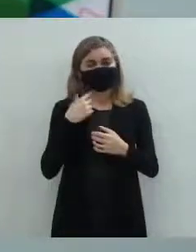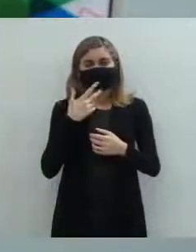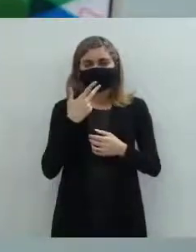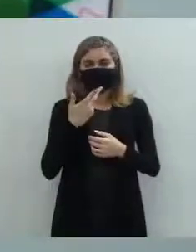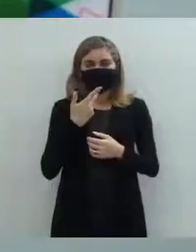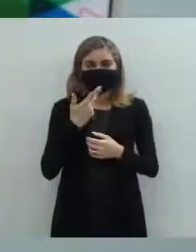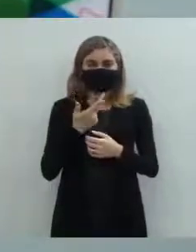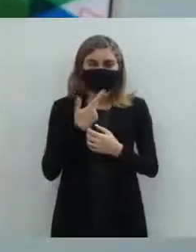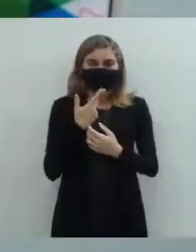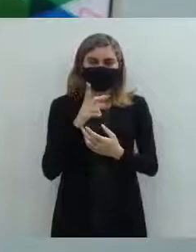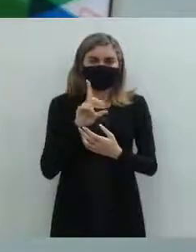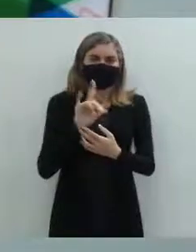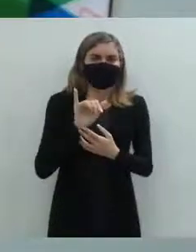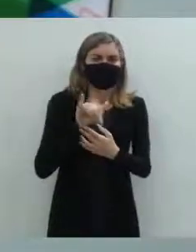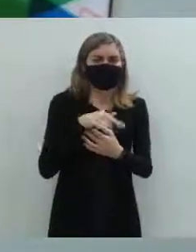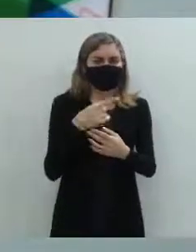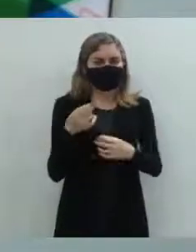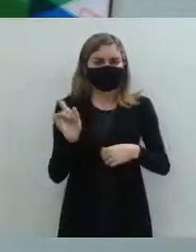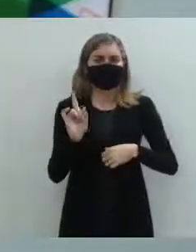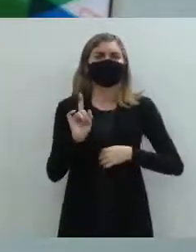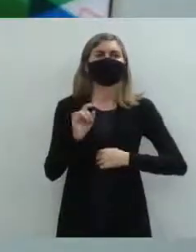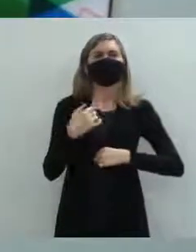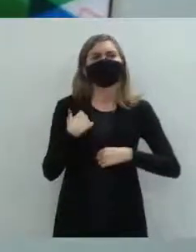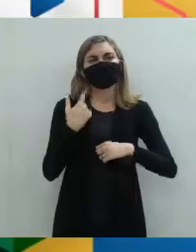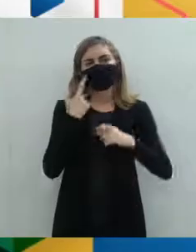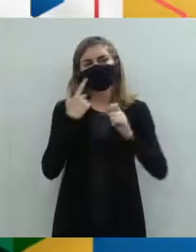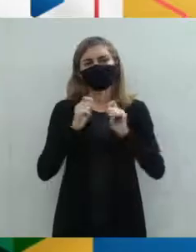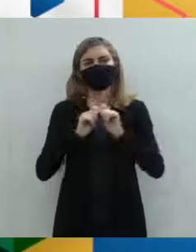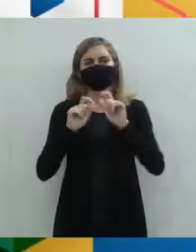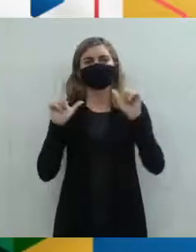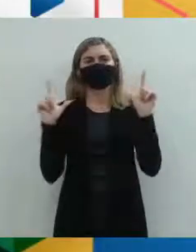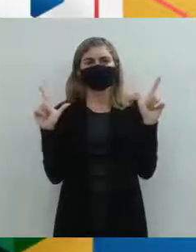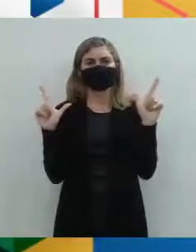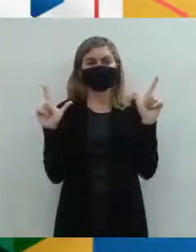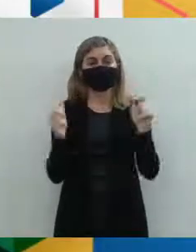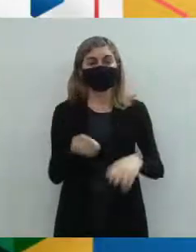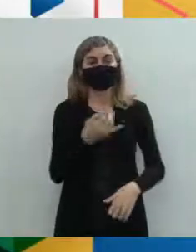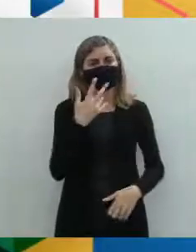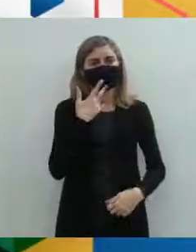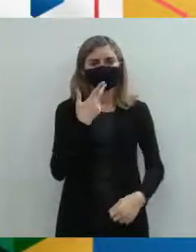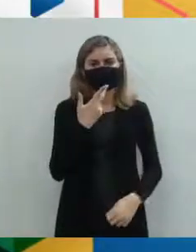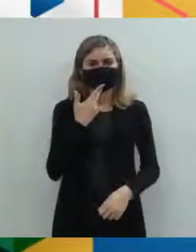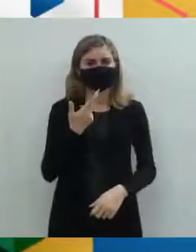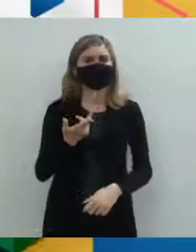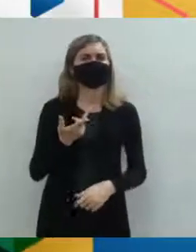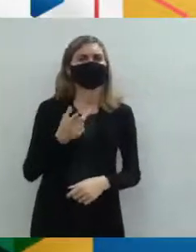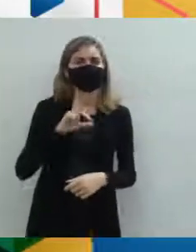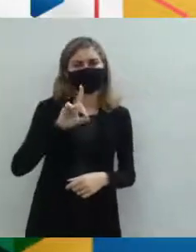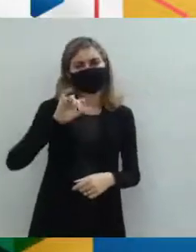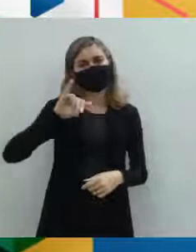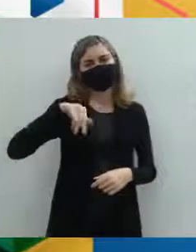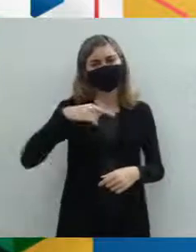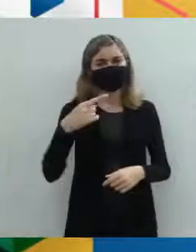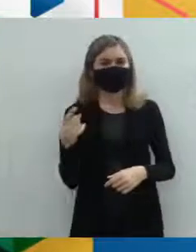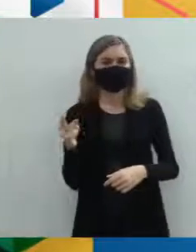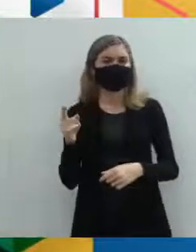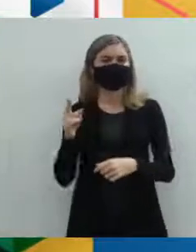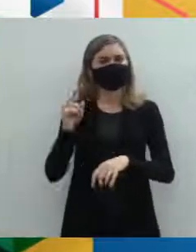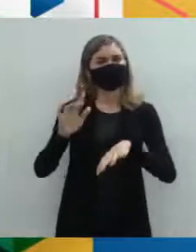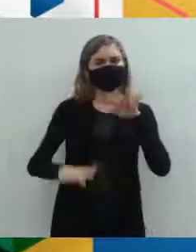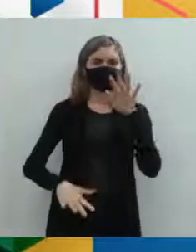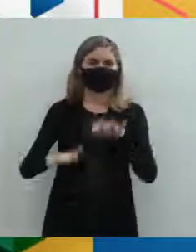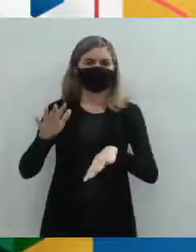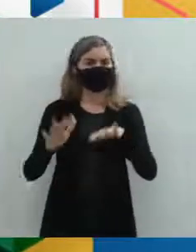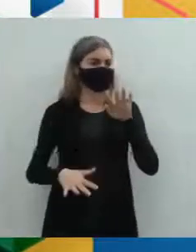falar sobre dimensões. Enche a teloninha pra gente. Quando falamos em dimensões, referimos-nos à